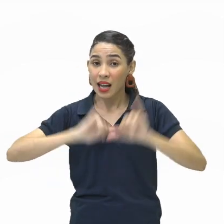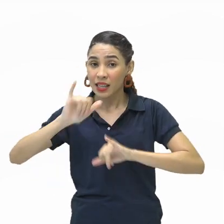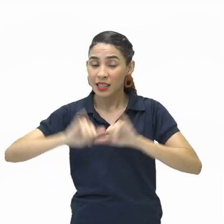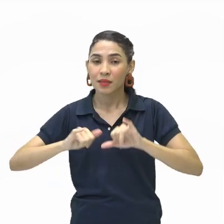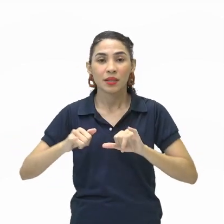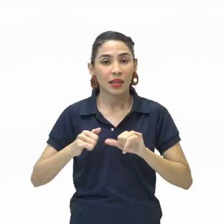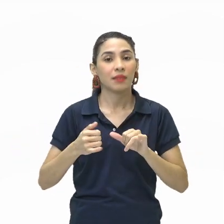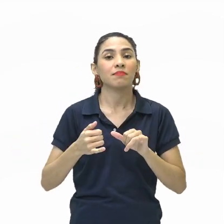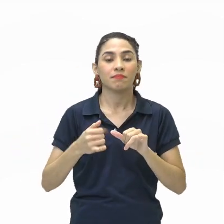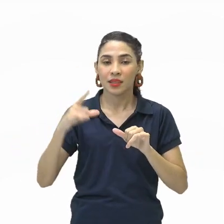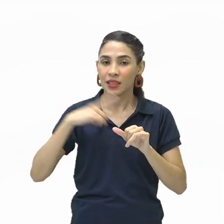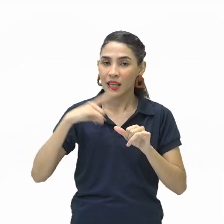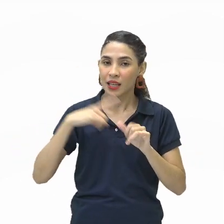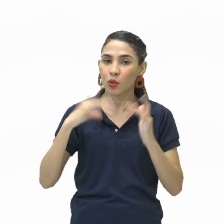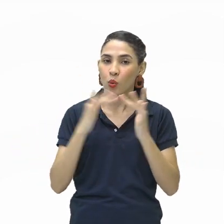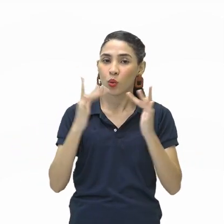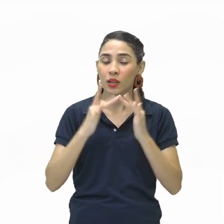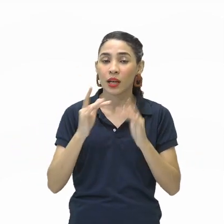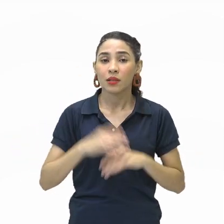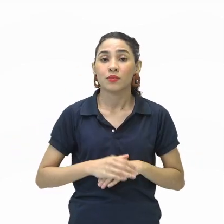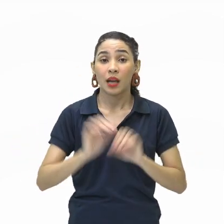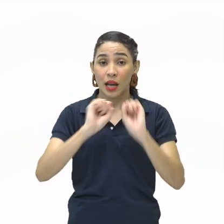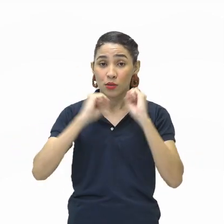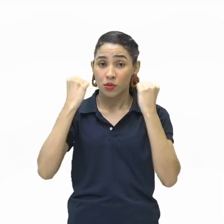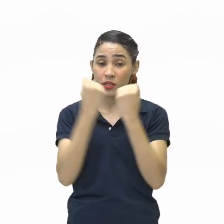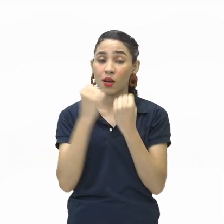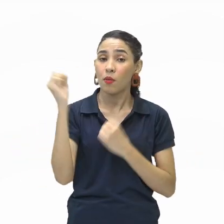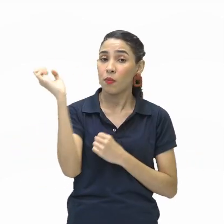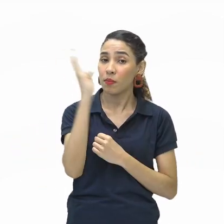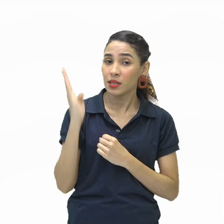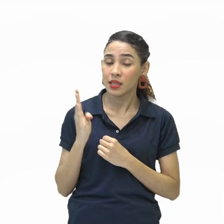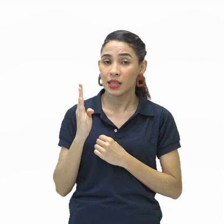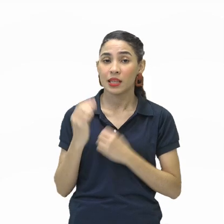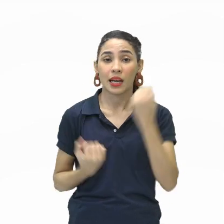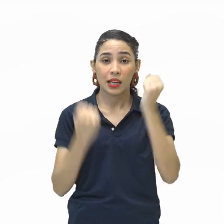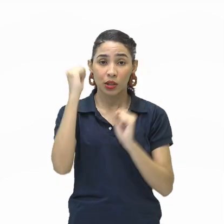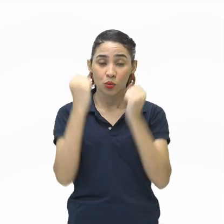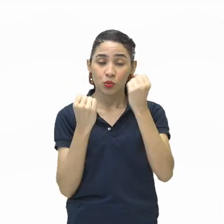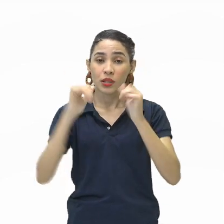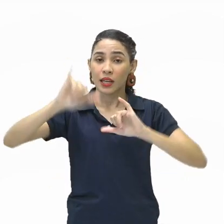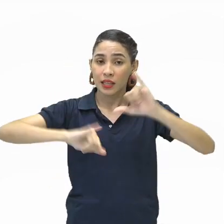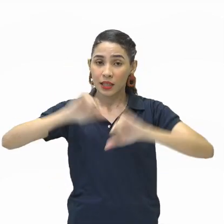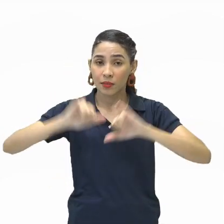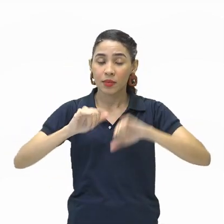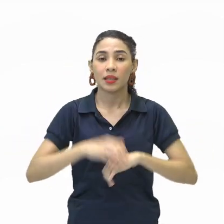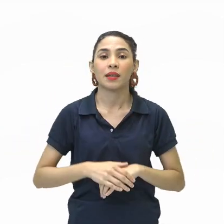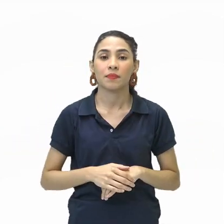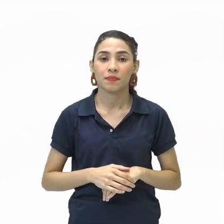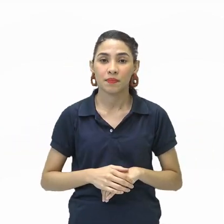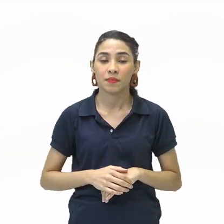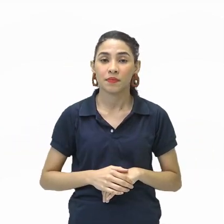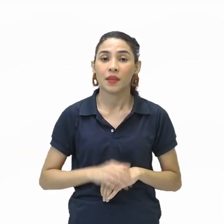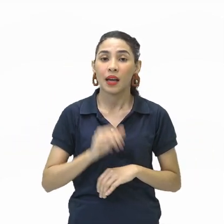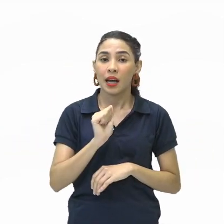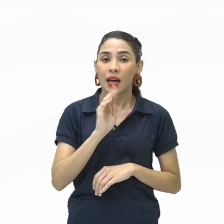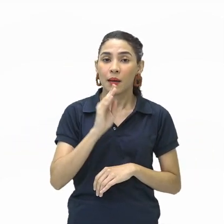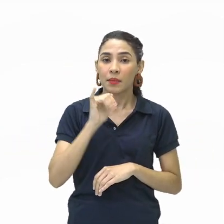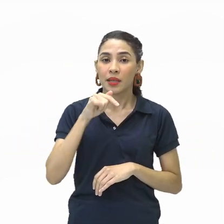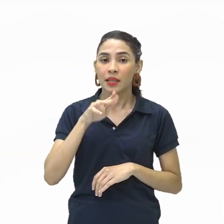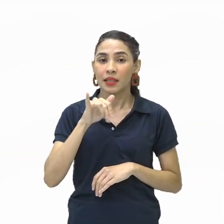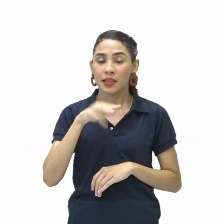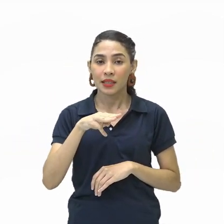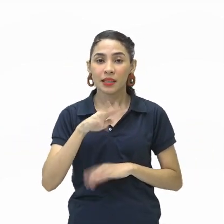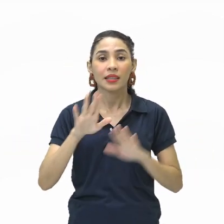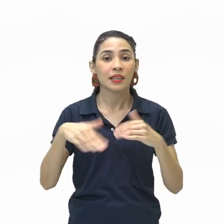faz parte, né? Então, segundo a Associação Brasileira da Indústria Química, a ABQUIM, a